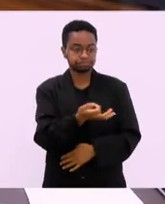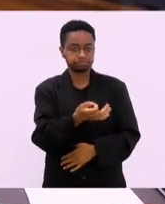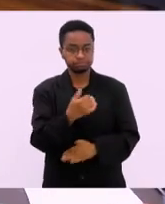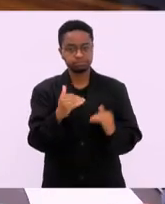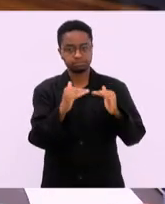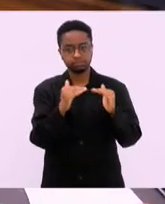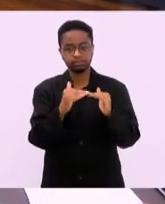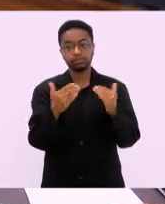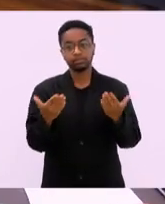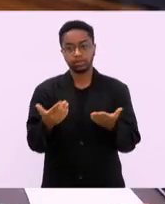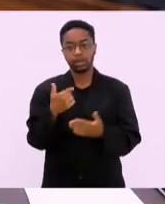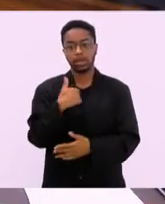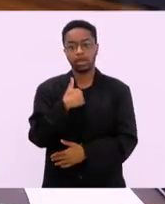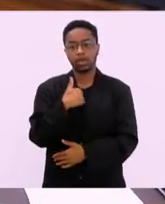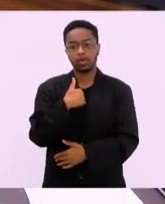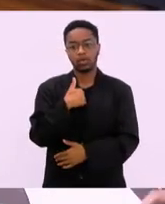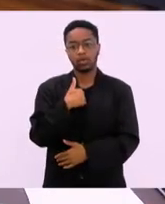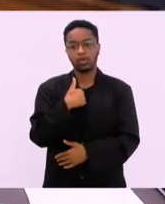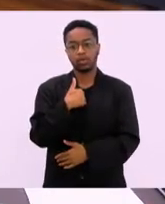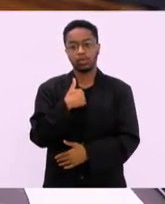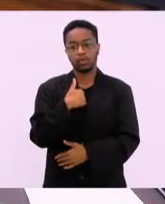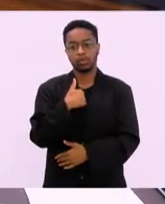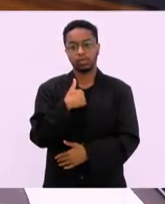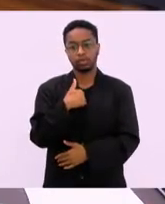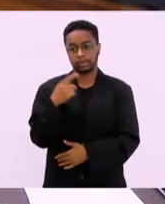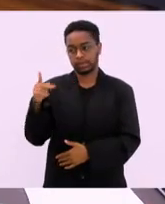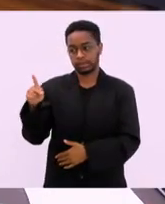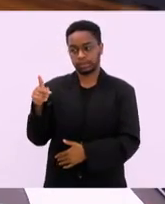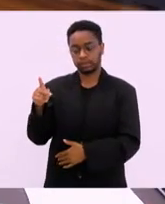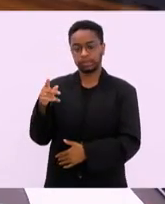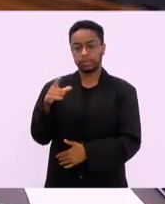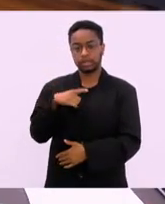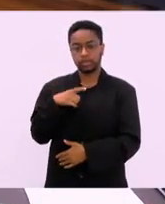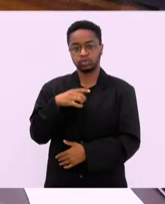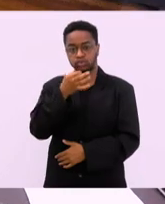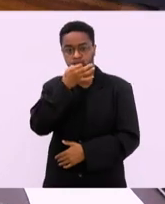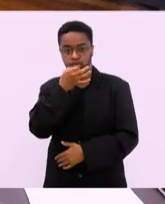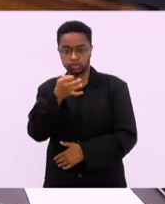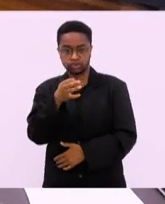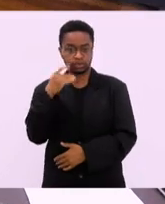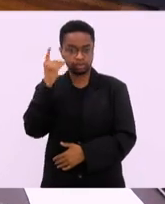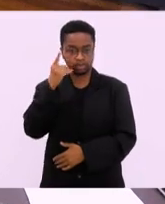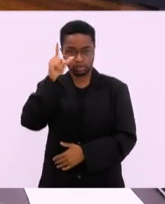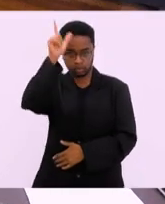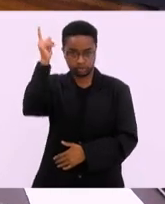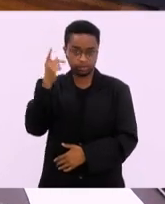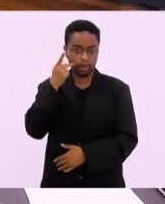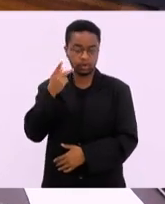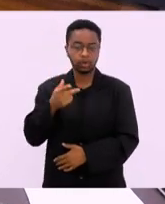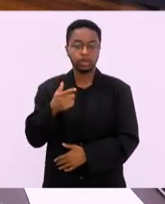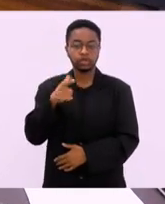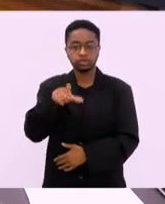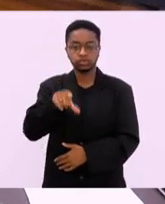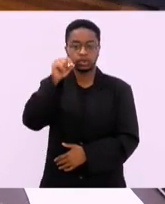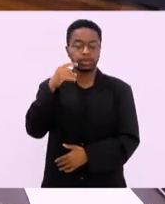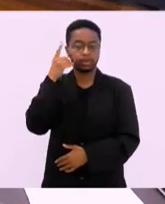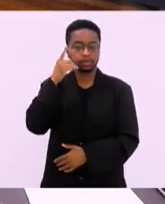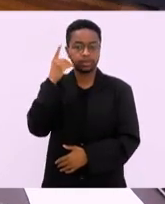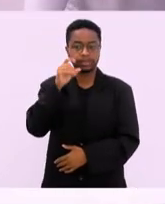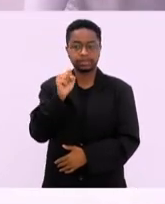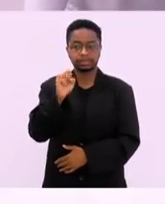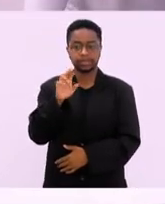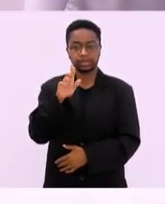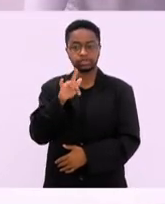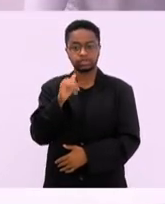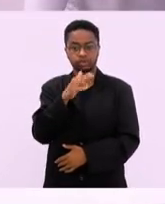no anterior, diante da sugestão do pacificador deputado Luiz Paulo, designar o deputado doutor Serginho